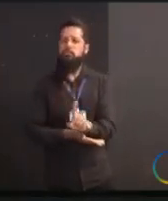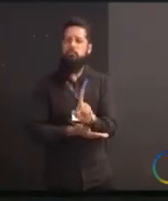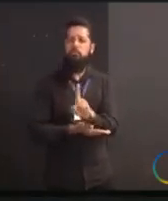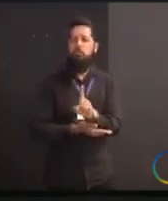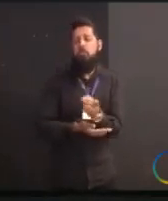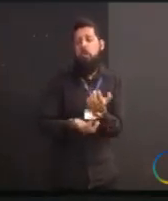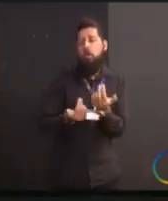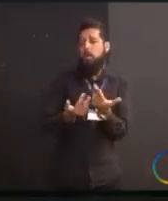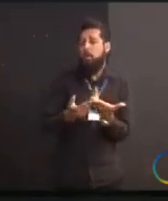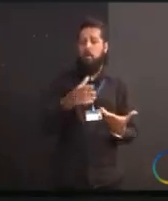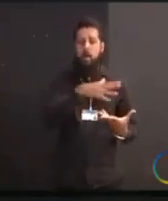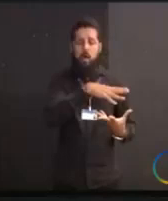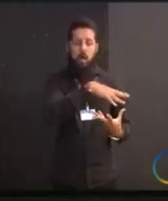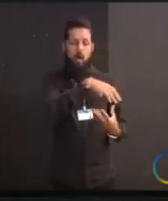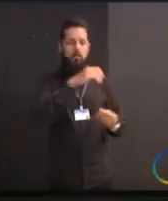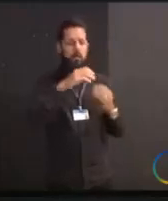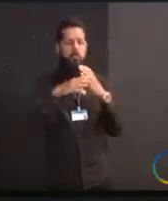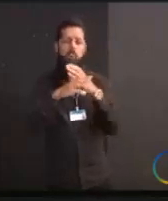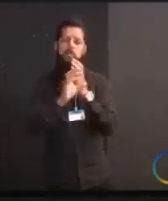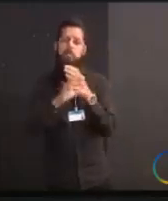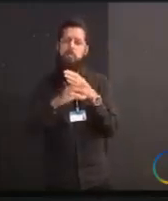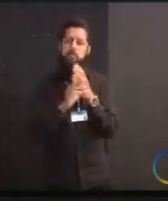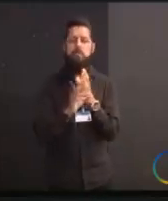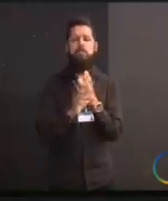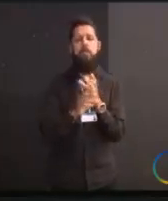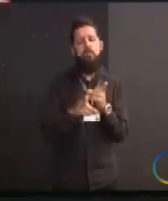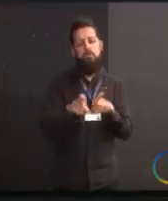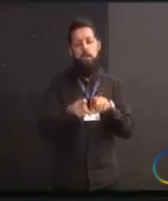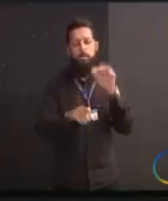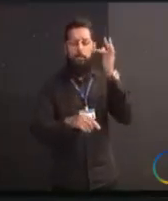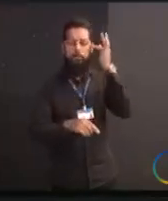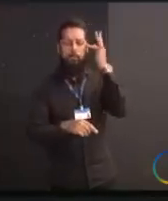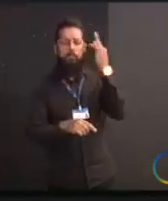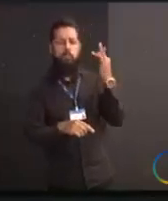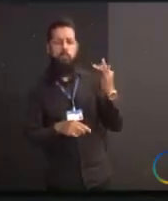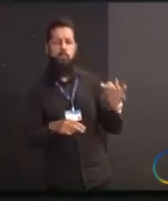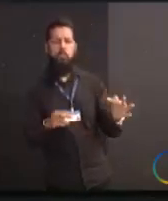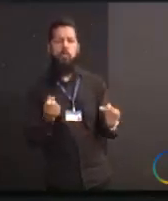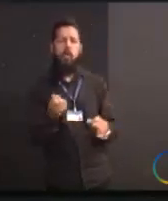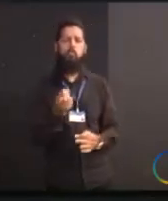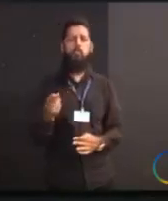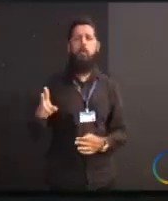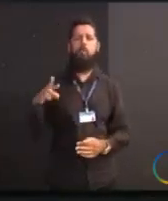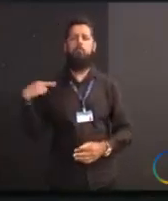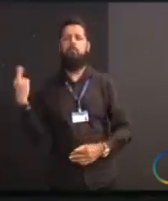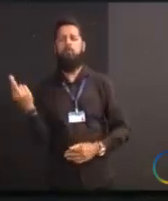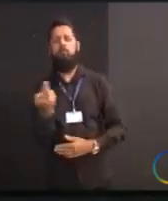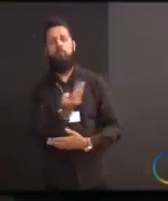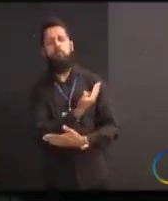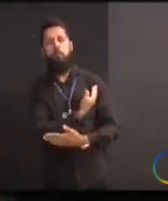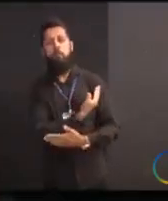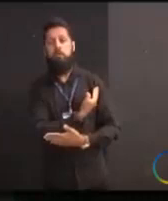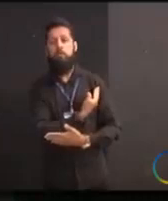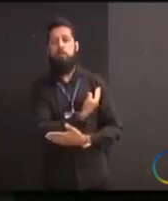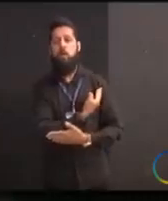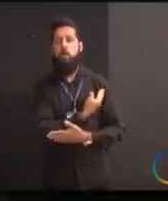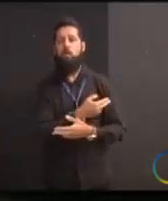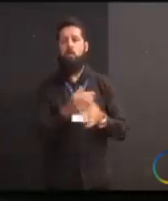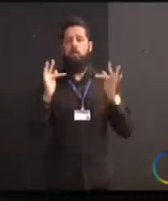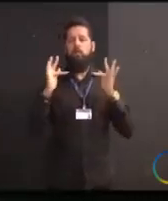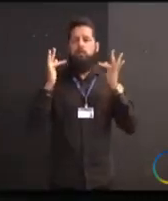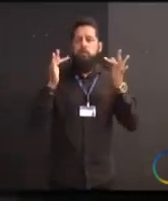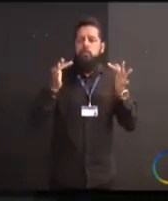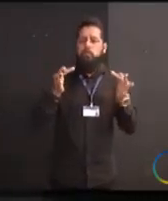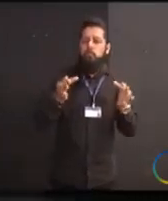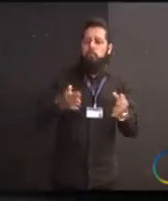campo da ciência, no campo da filosofia, no campo da religião. Vivendo no futuro do seu tempo,